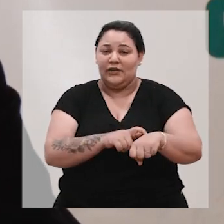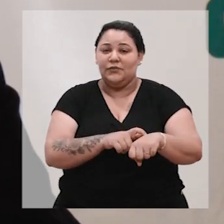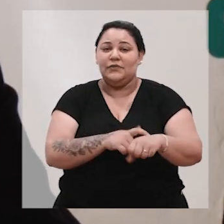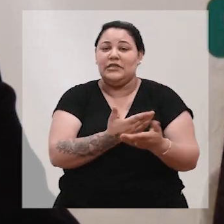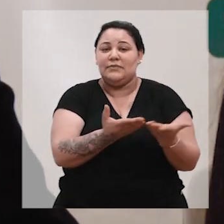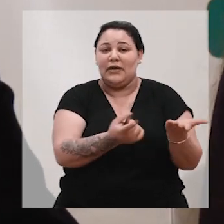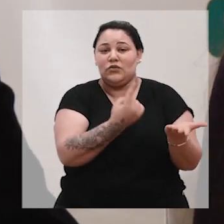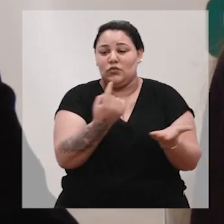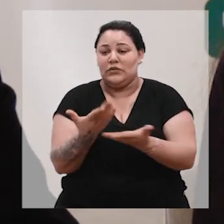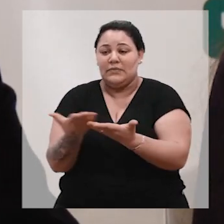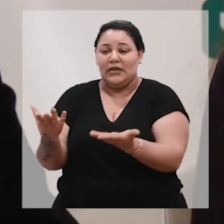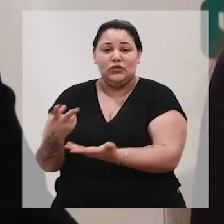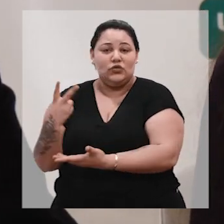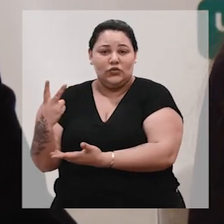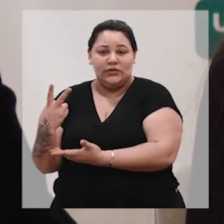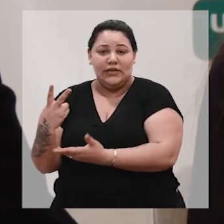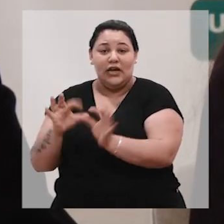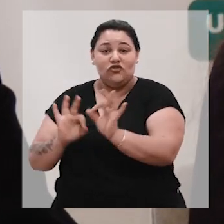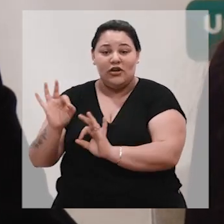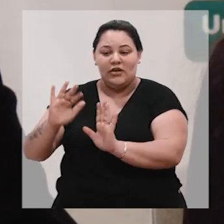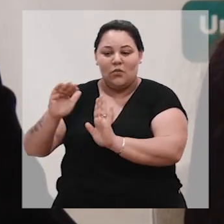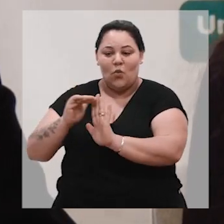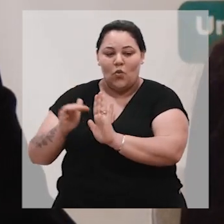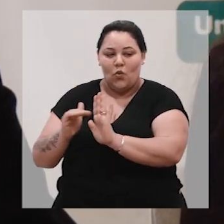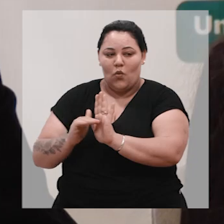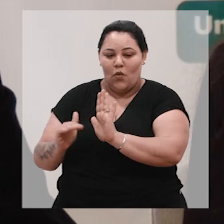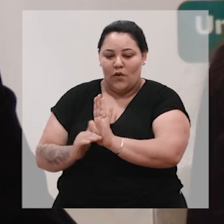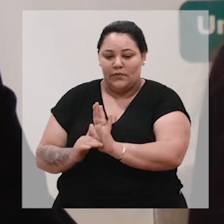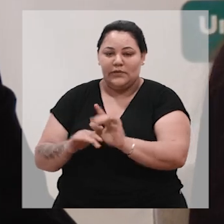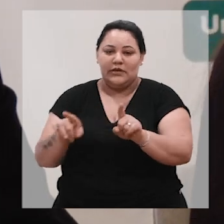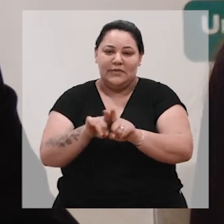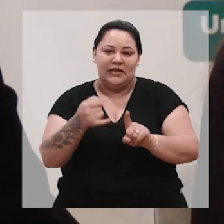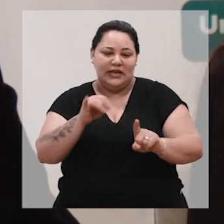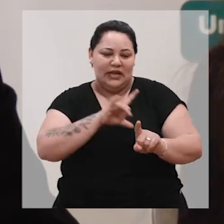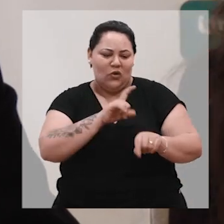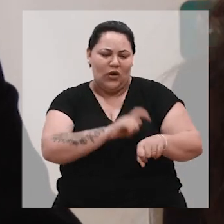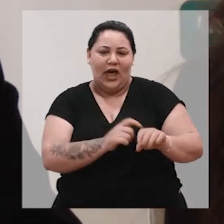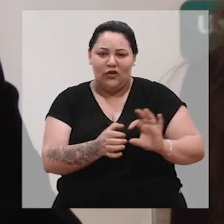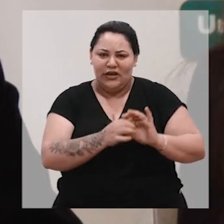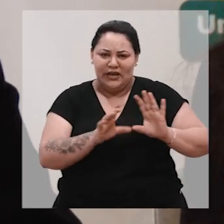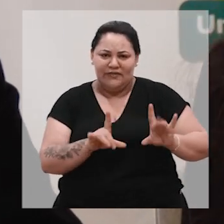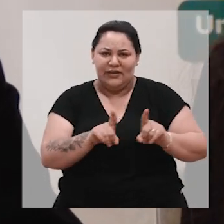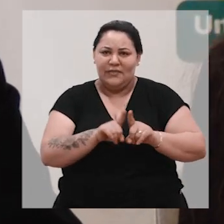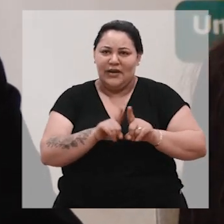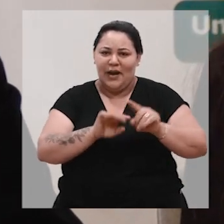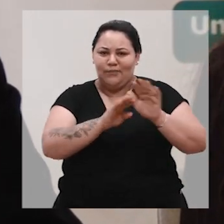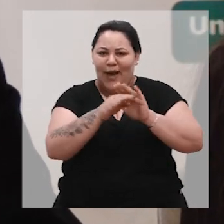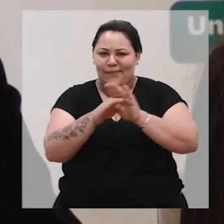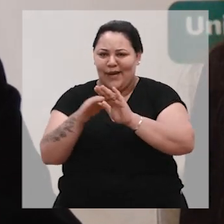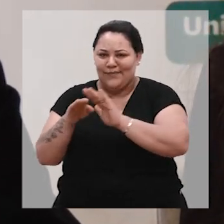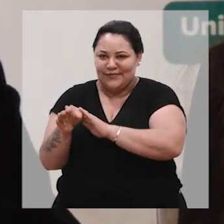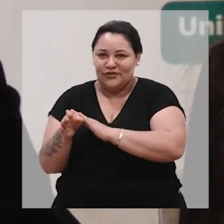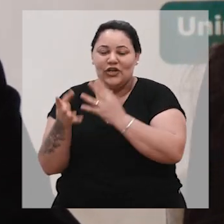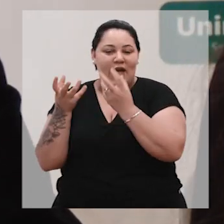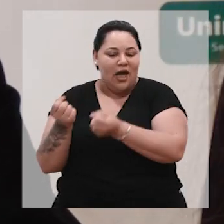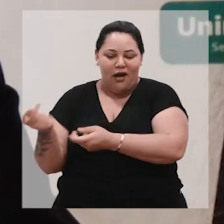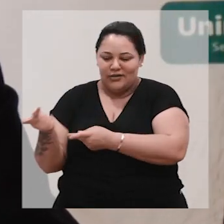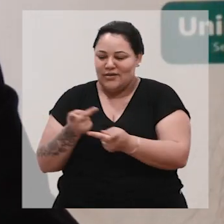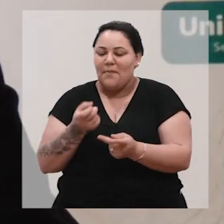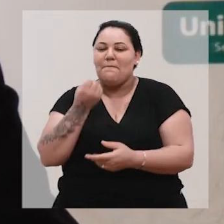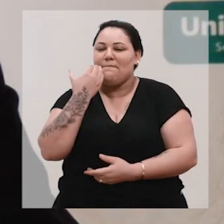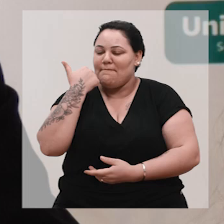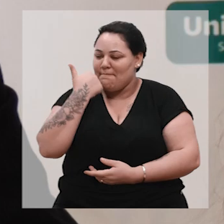1 e o espaço 2, e conforme o cronograma a gente vai encaixando conforme a disponibilidade, mas a gente sempre recebe muito bem